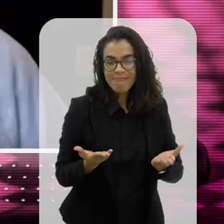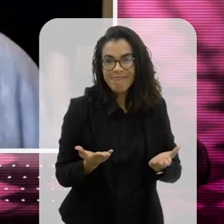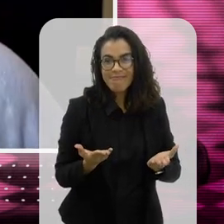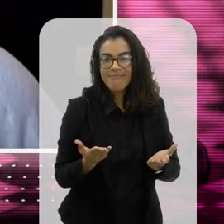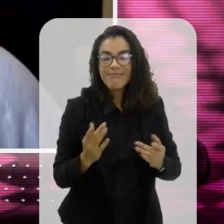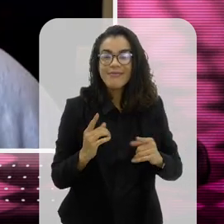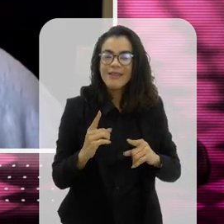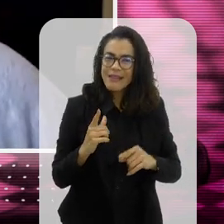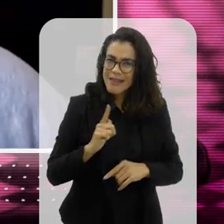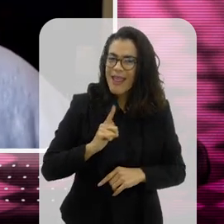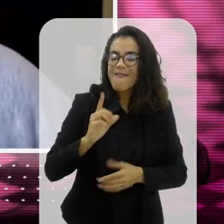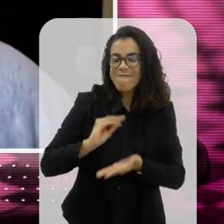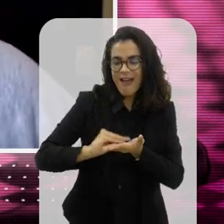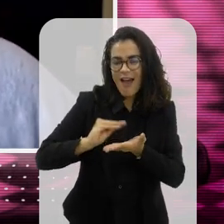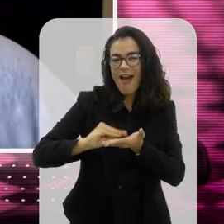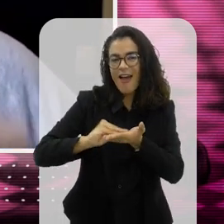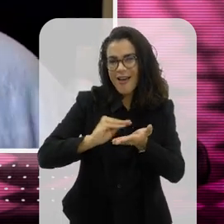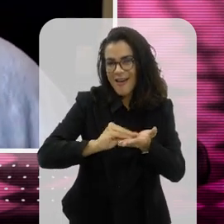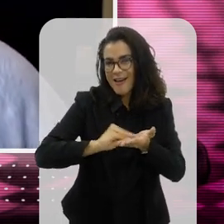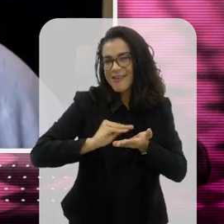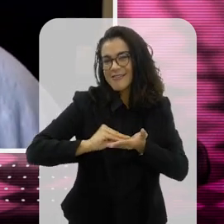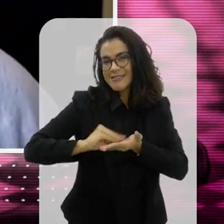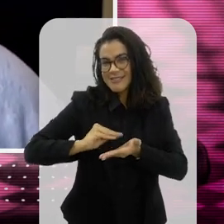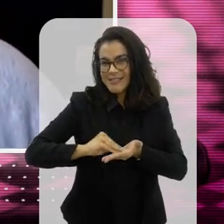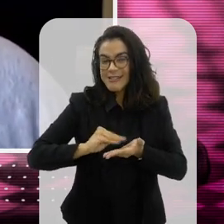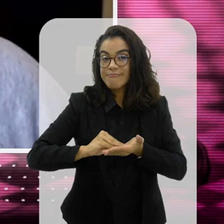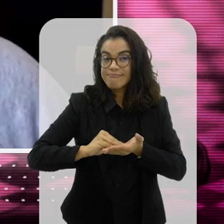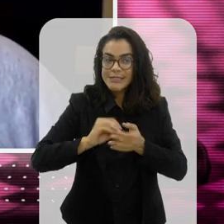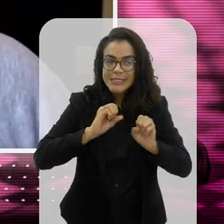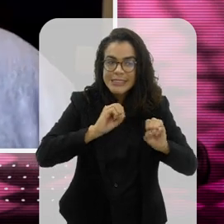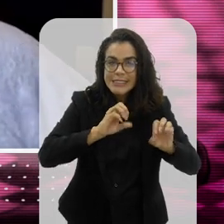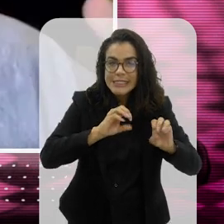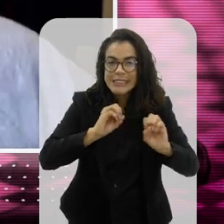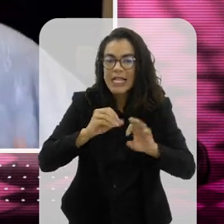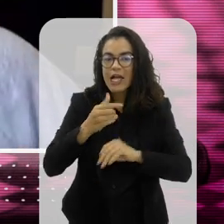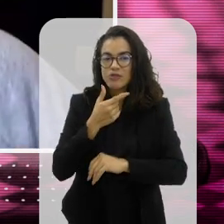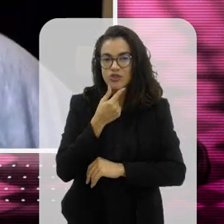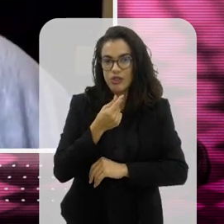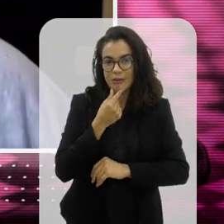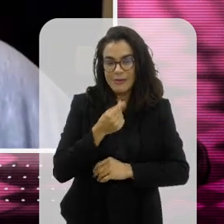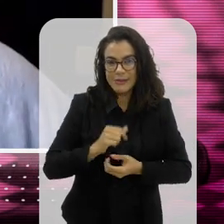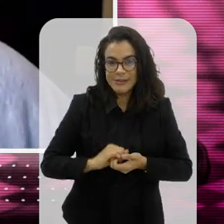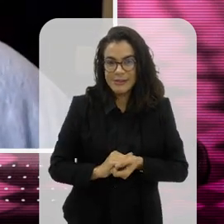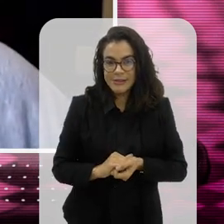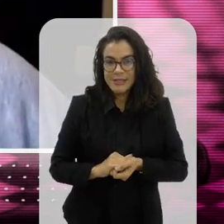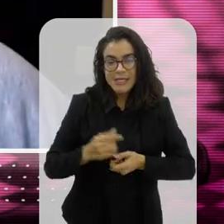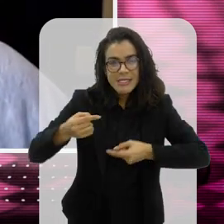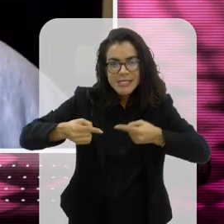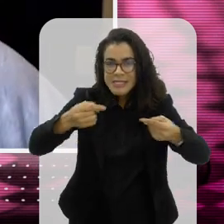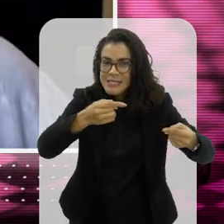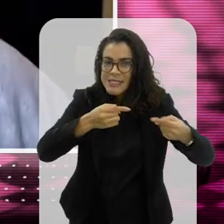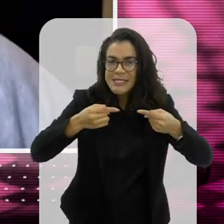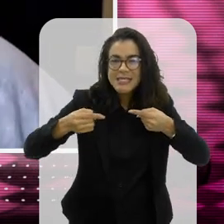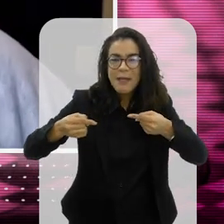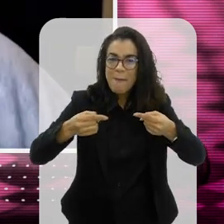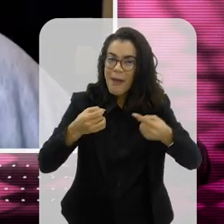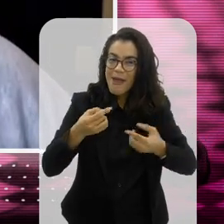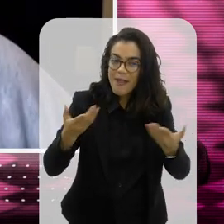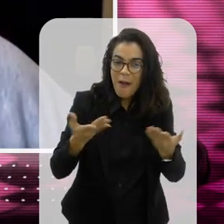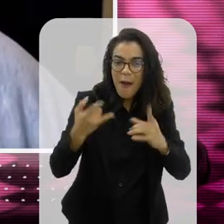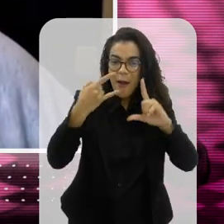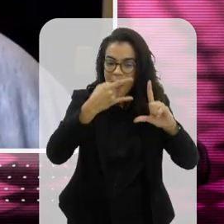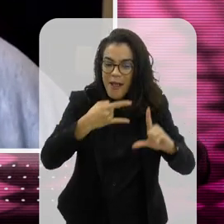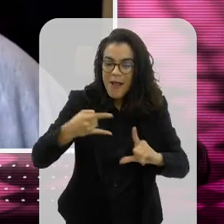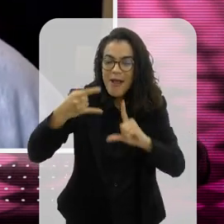eu vejo o que dá para ser feito, ainda tem muita coisa, né, que a gente pode fazer. Eu acho que esse debate aqui é o